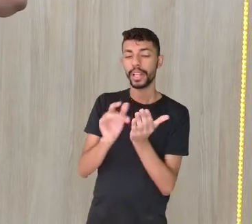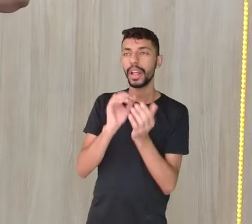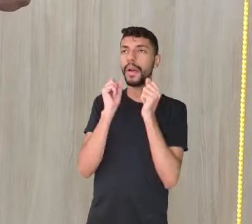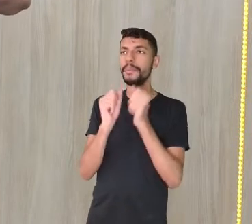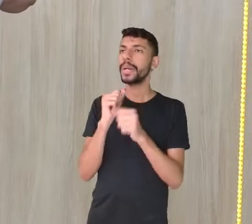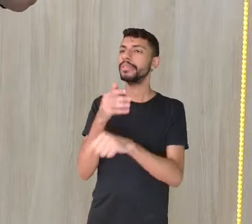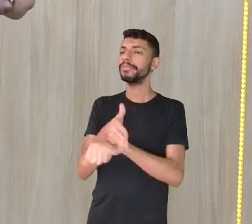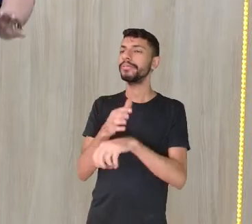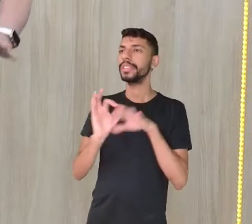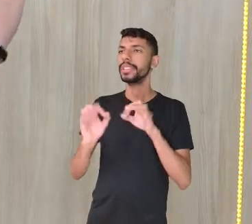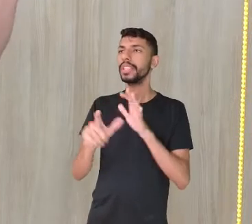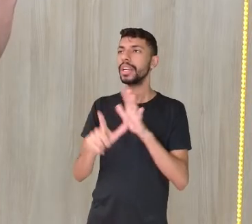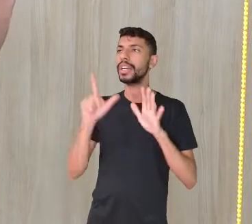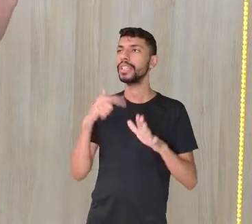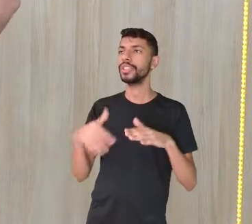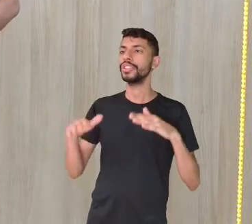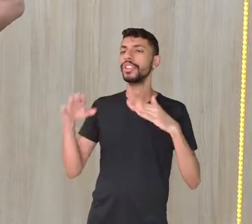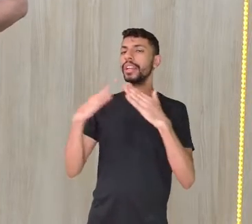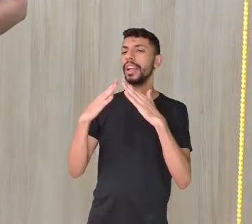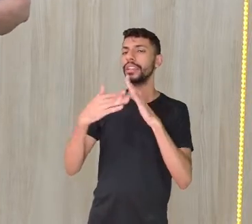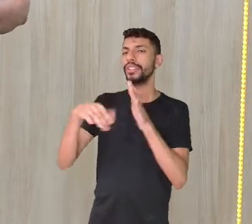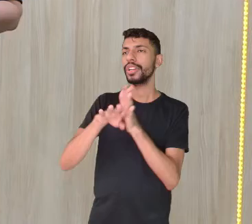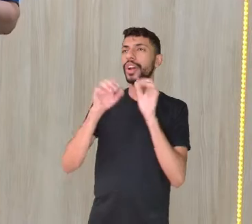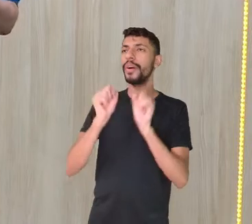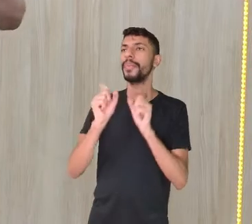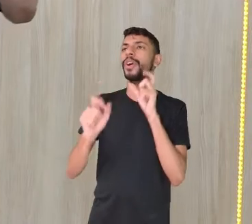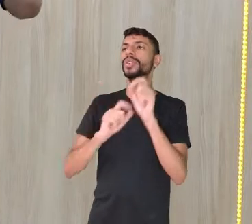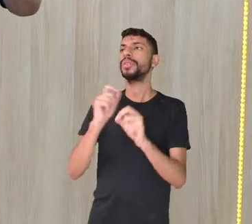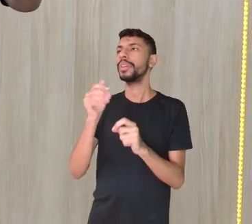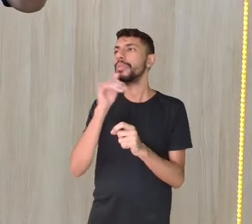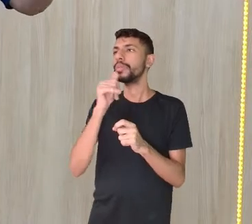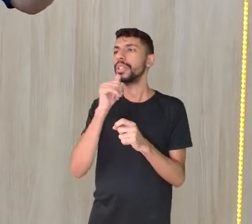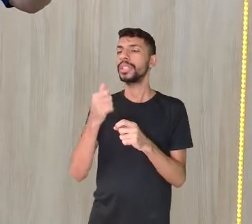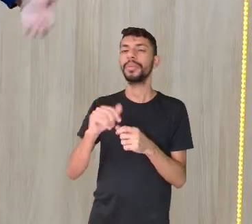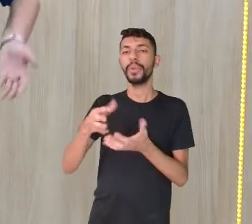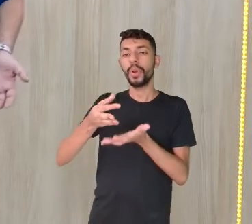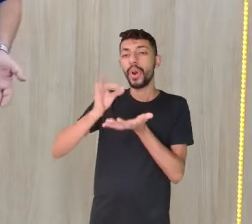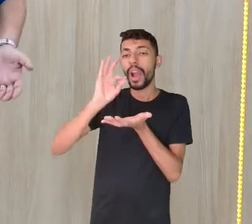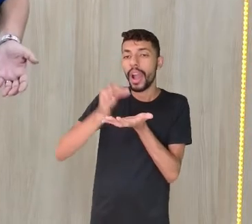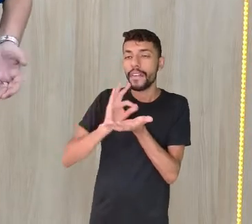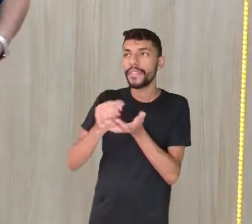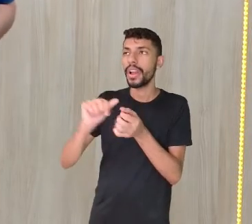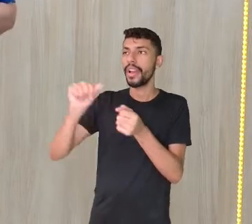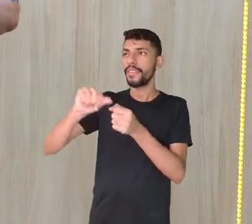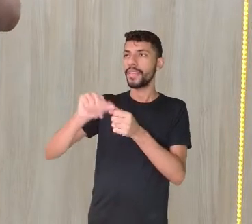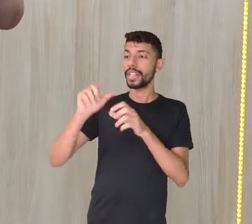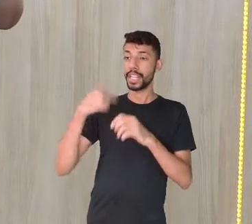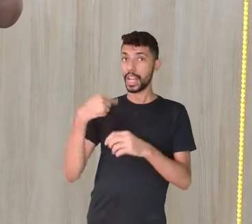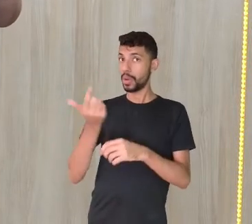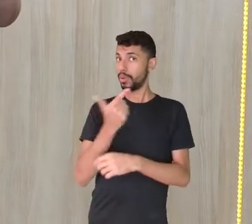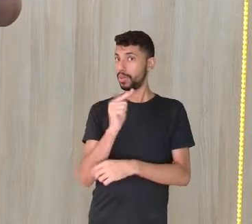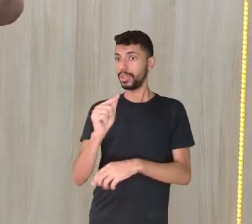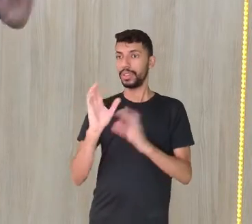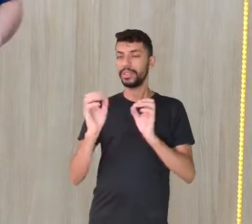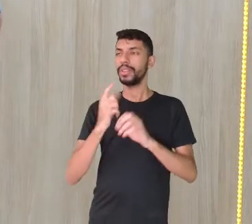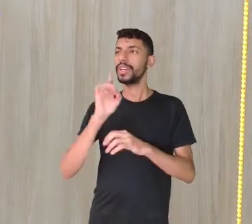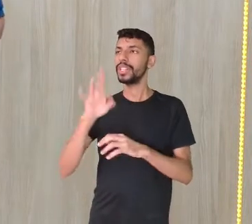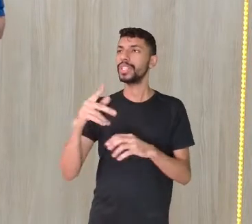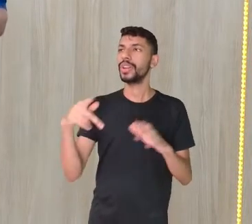Antes de chegar em casa, eu posso acionar a minha cafeteira e ela vai fazer, eu não tenho não, viu, gente? Eu estou só dizendo o que eu